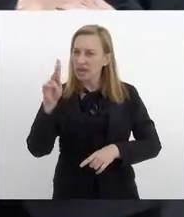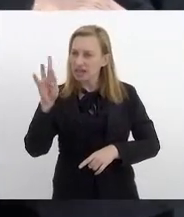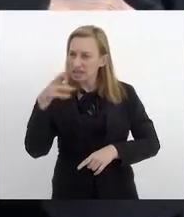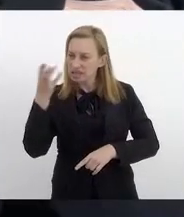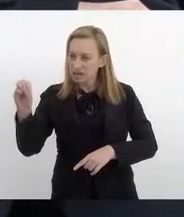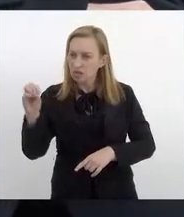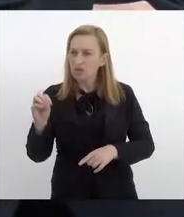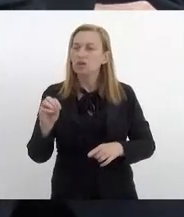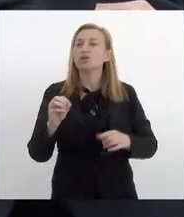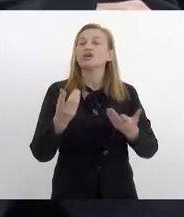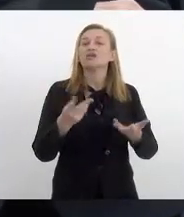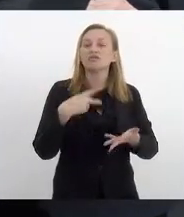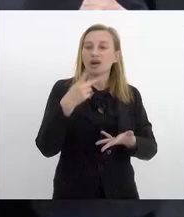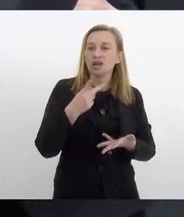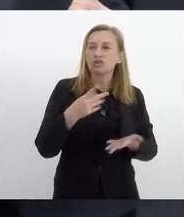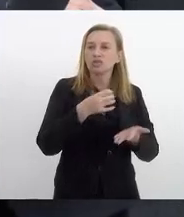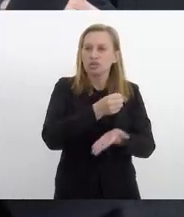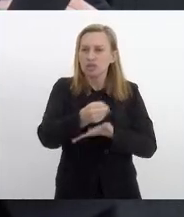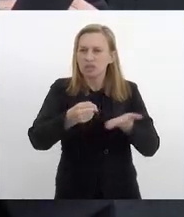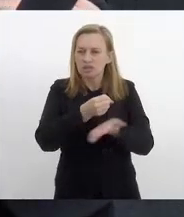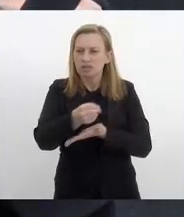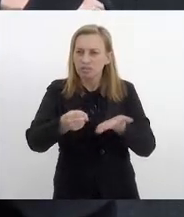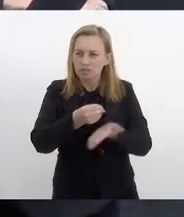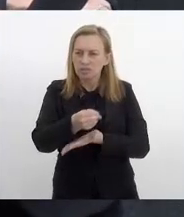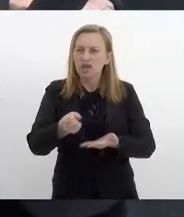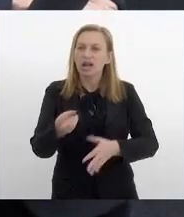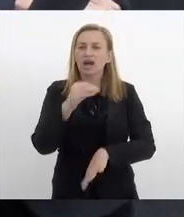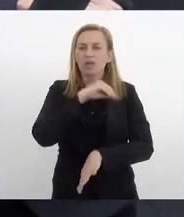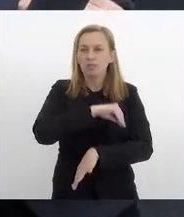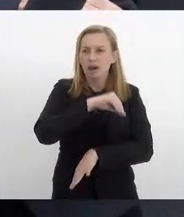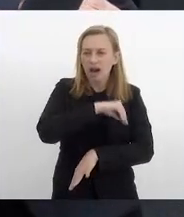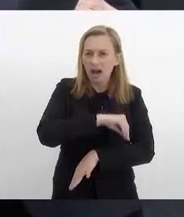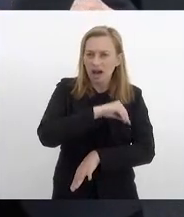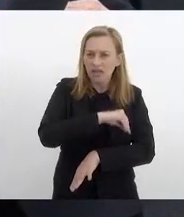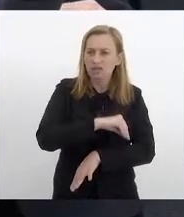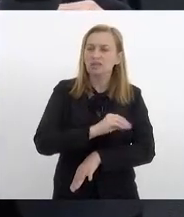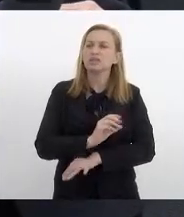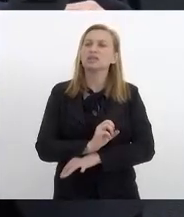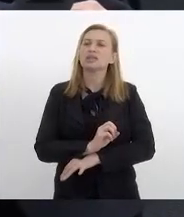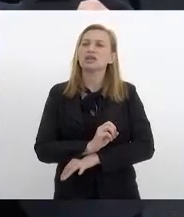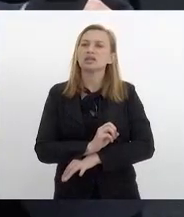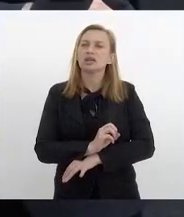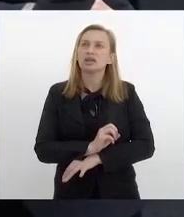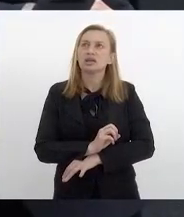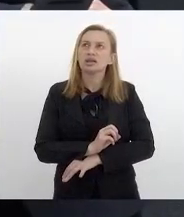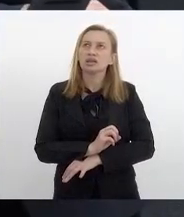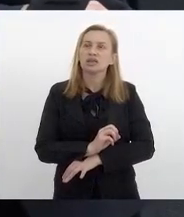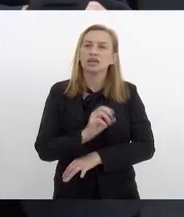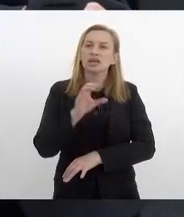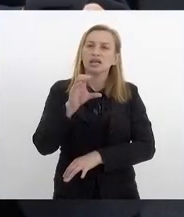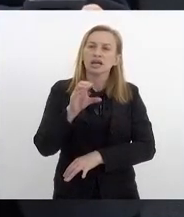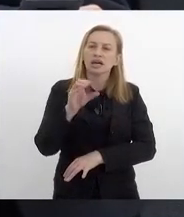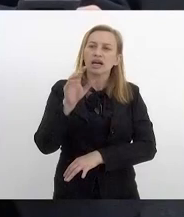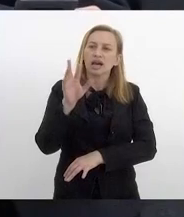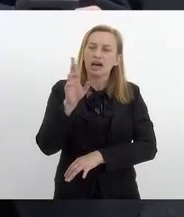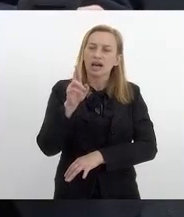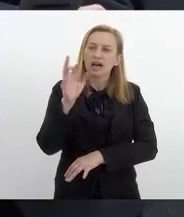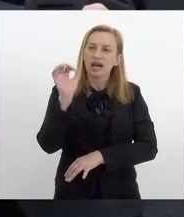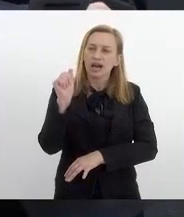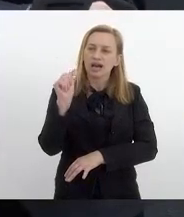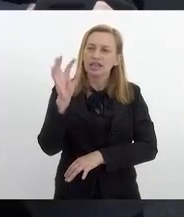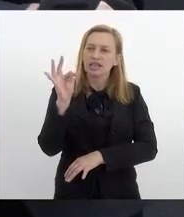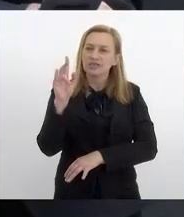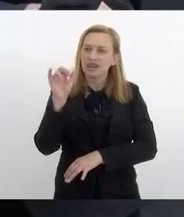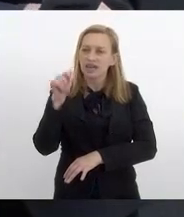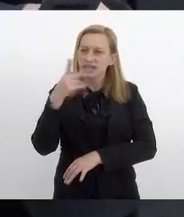o salário base, que é o vencimento, então nem precisa, o salário base, as gratificações e demais